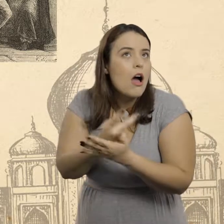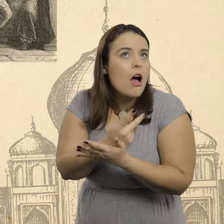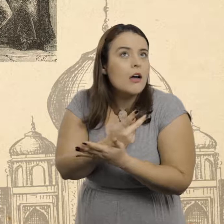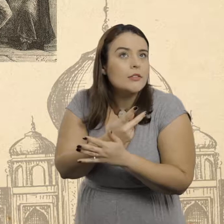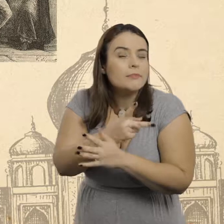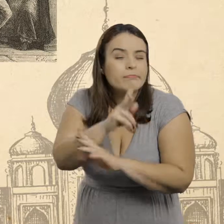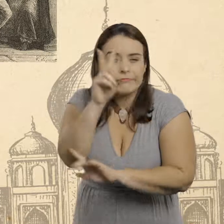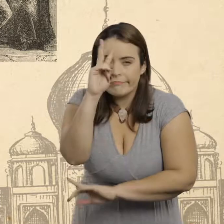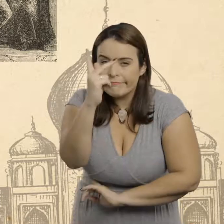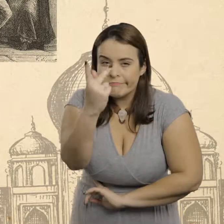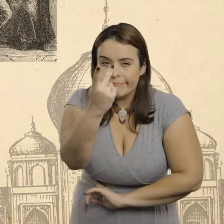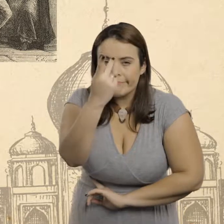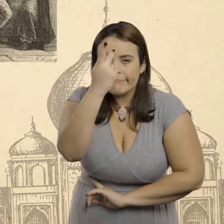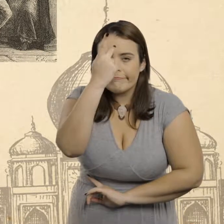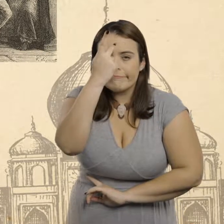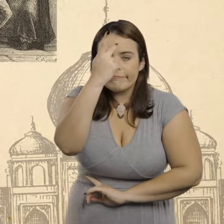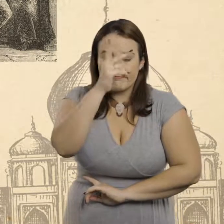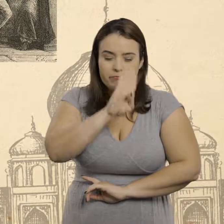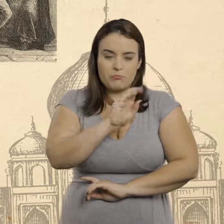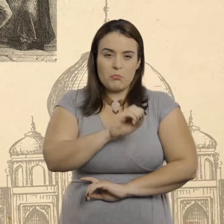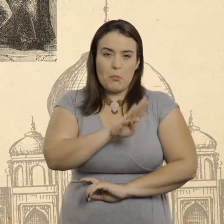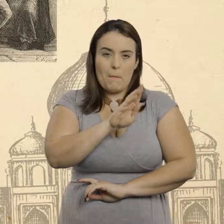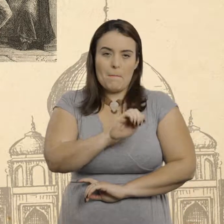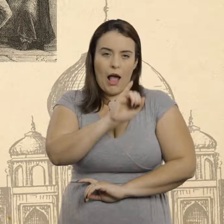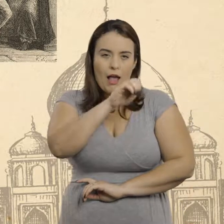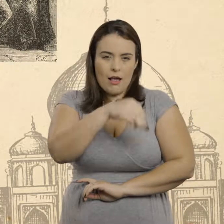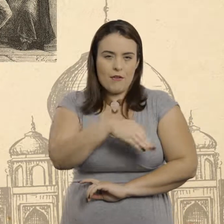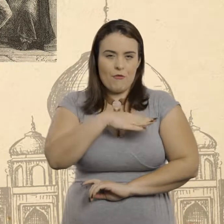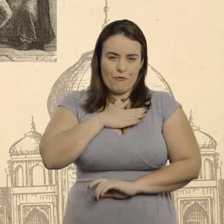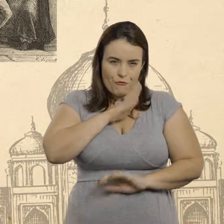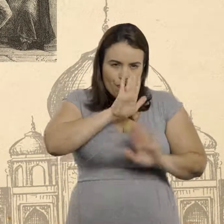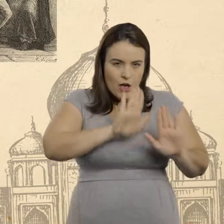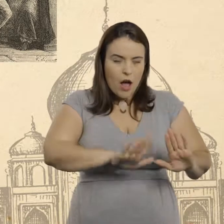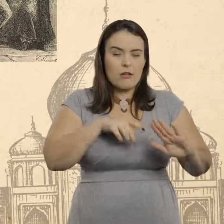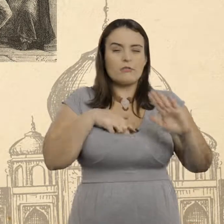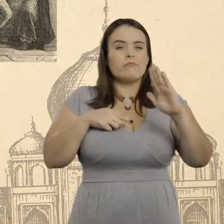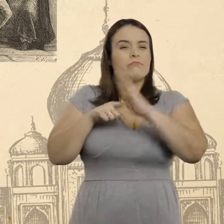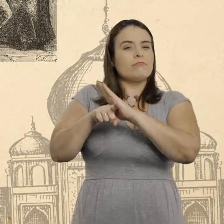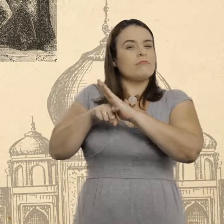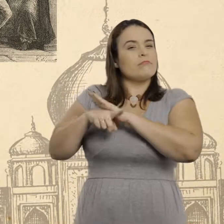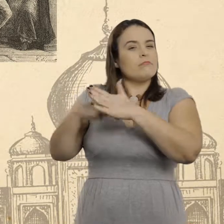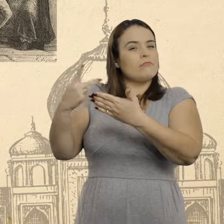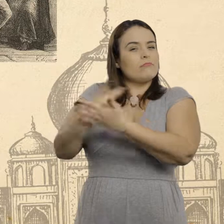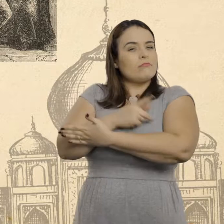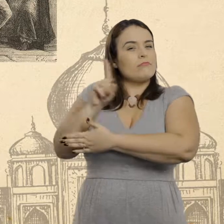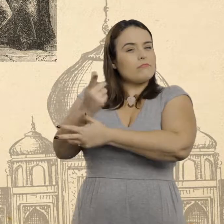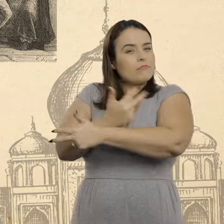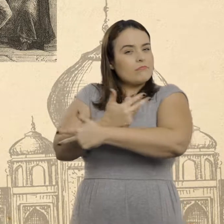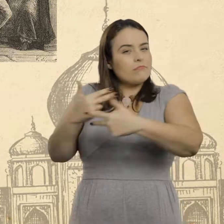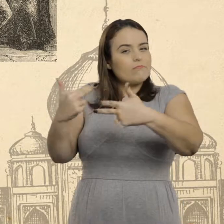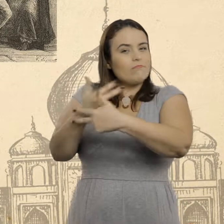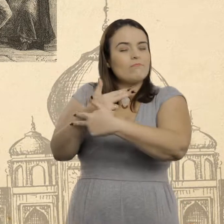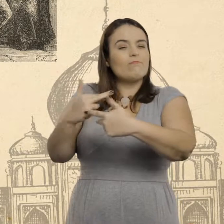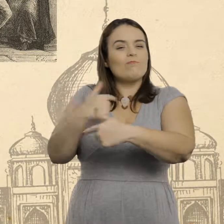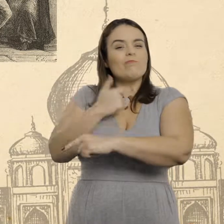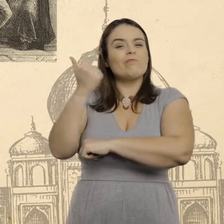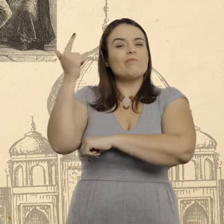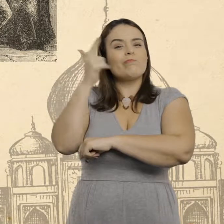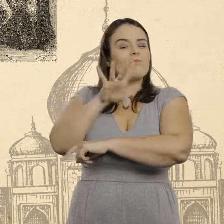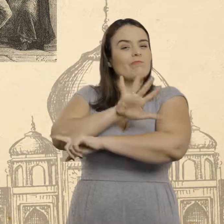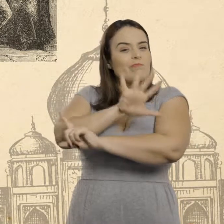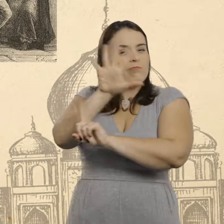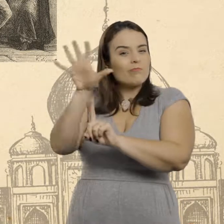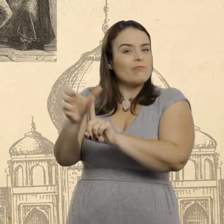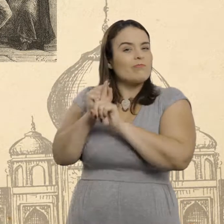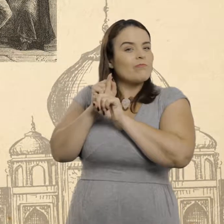Passepartout. Então o detetive Fix mudou de ideia. Ele resolveu ficar em Bombaim porque queria investigar Passepartout. Ele poderia